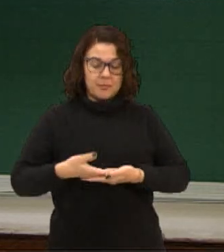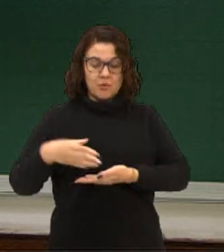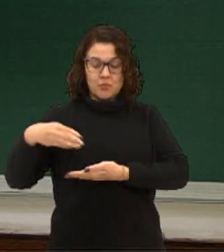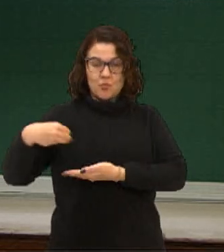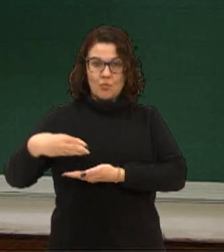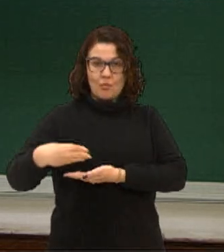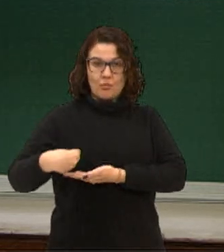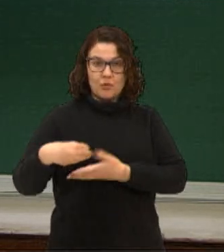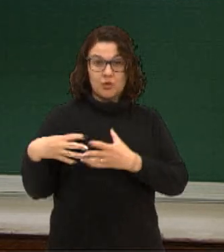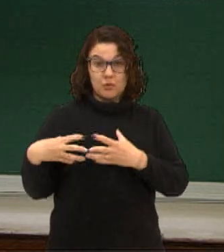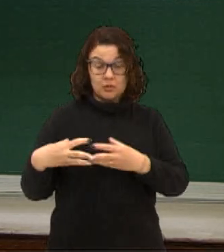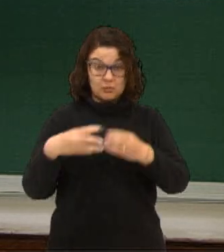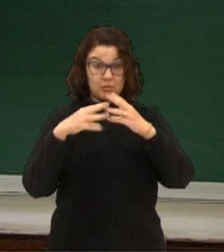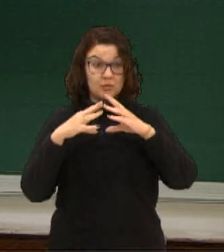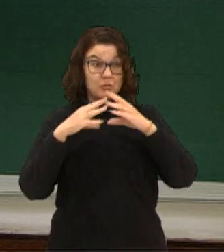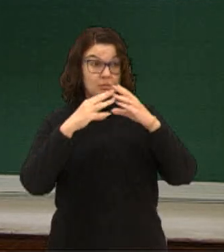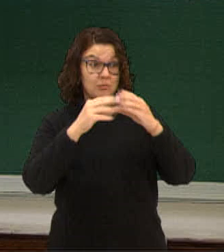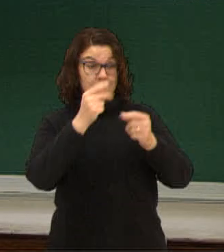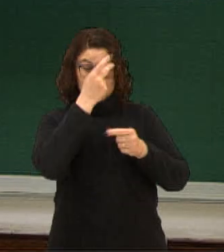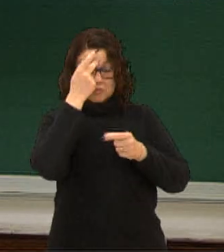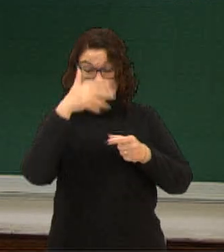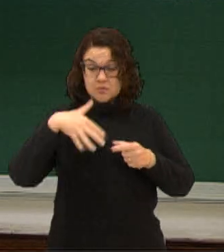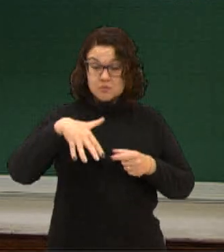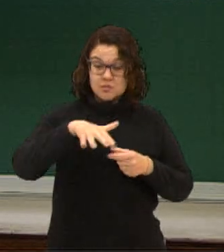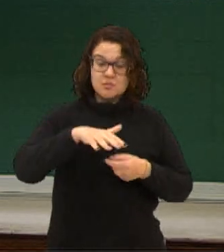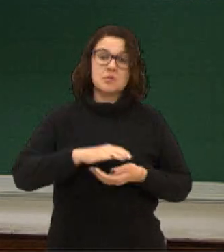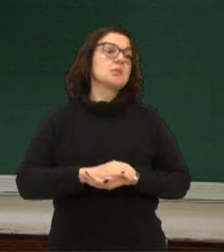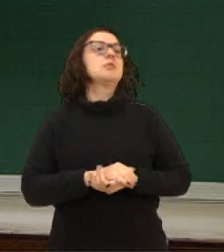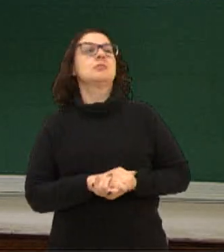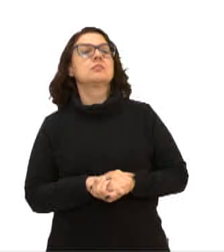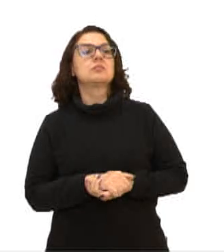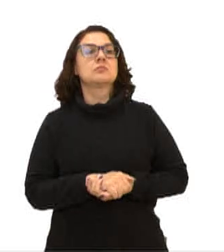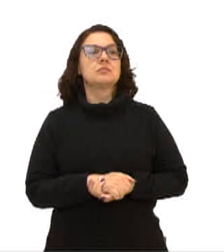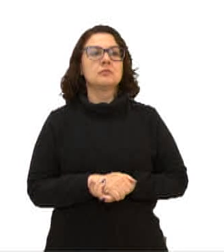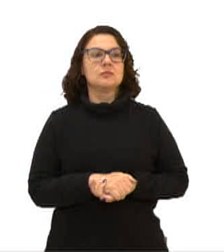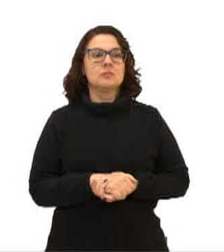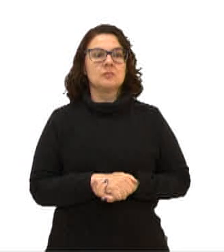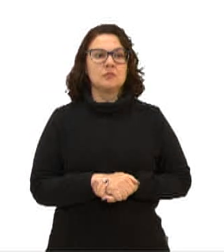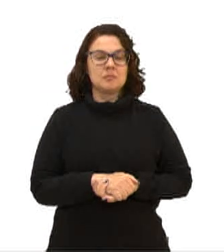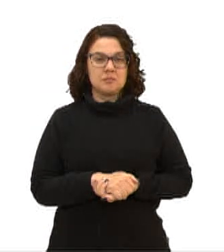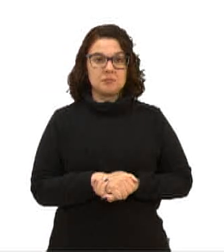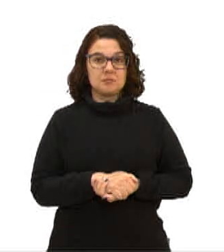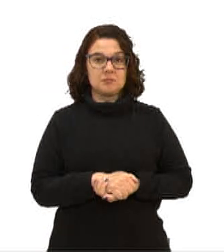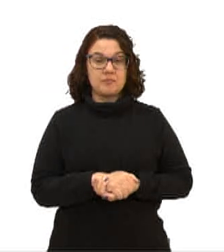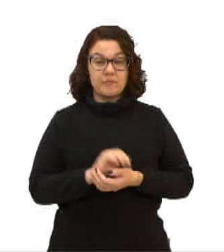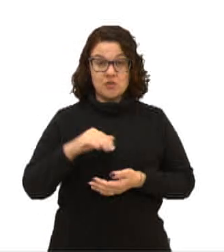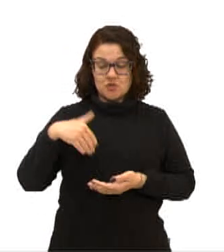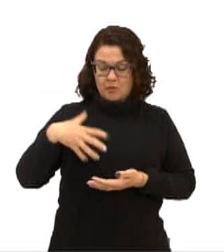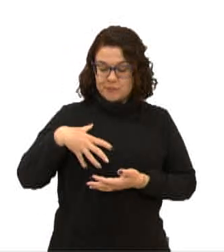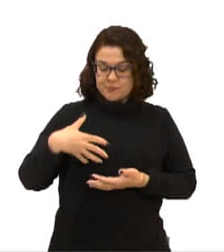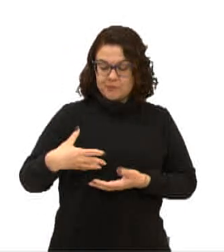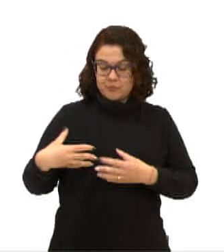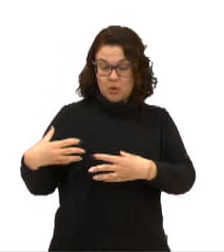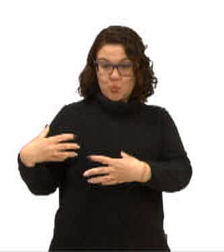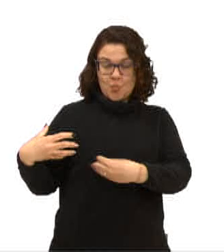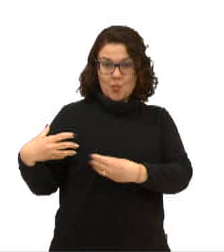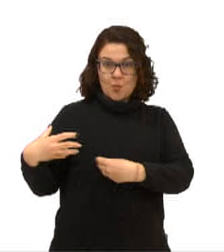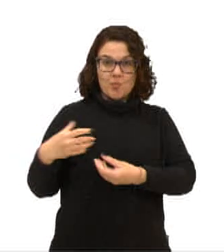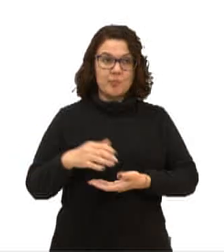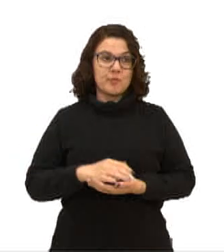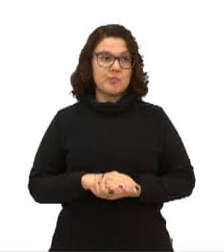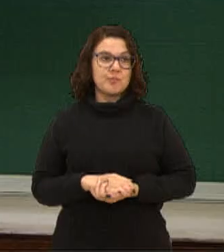ali no meio, na frente de várias outras pessoas. Sacar um seno, né, tirar o seio, el